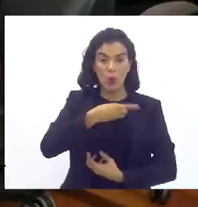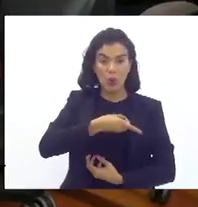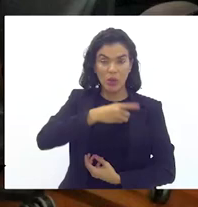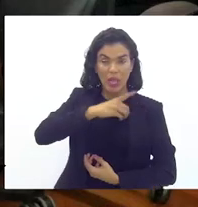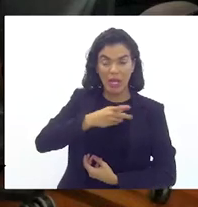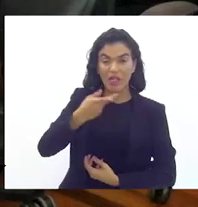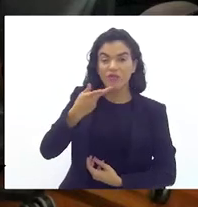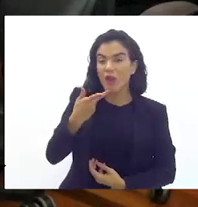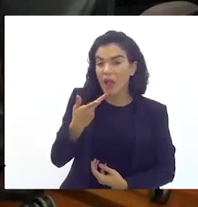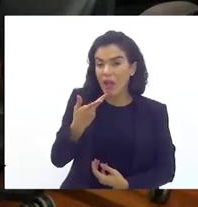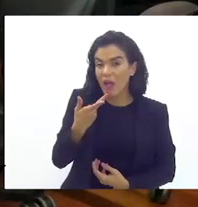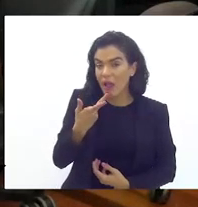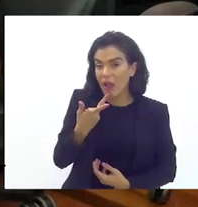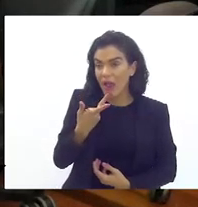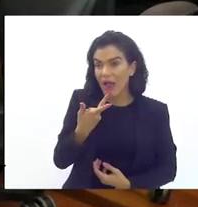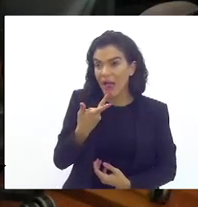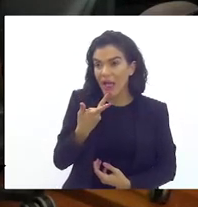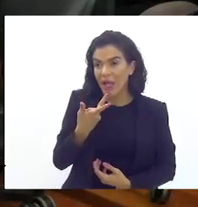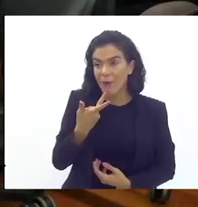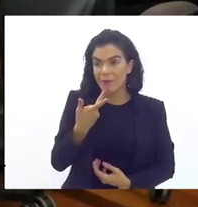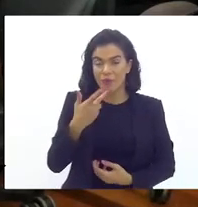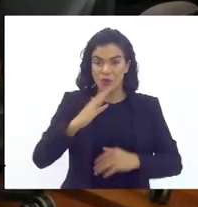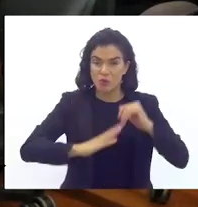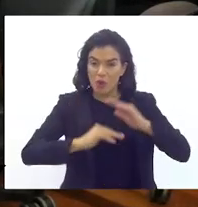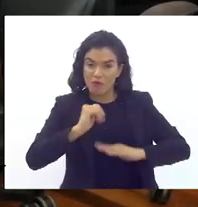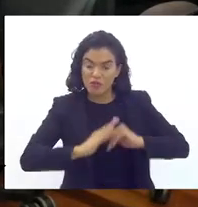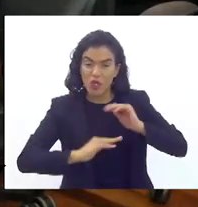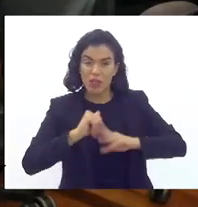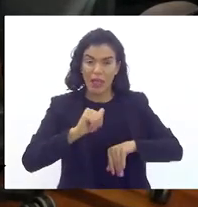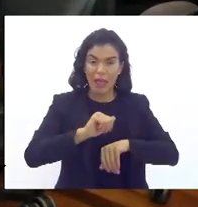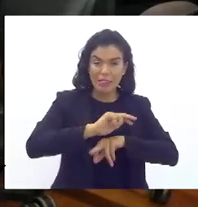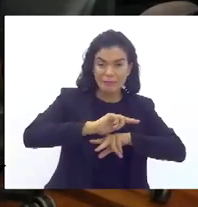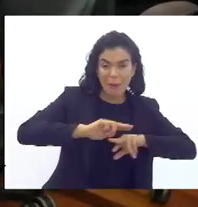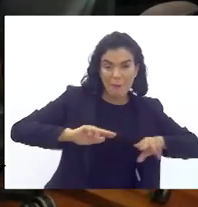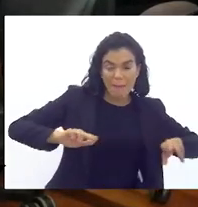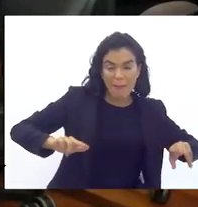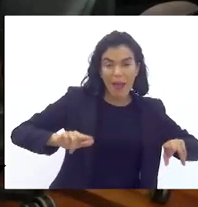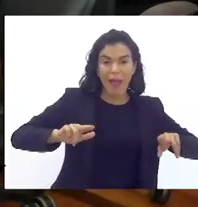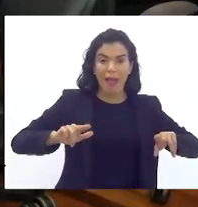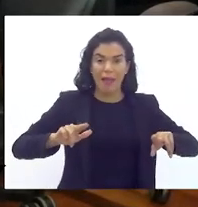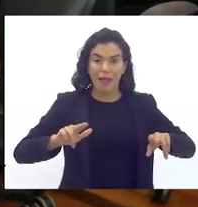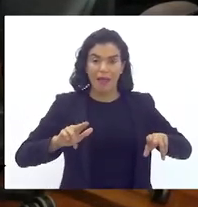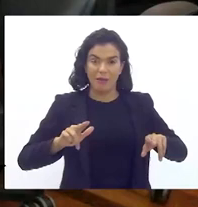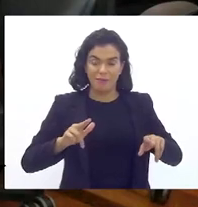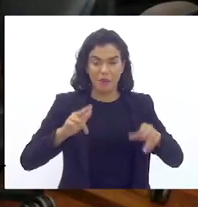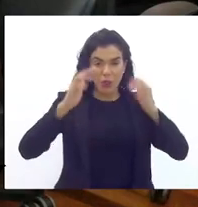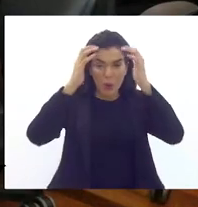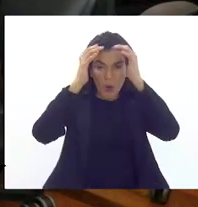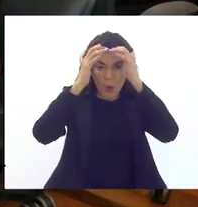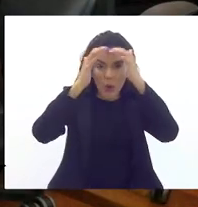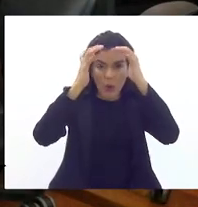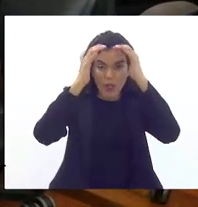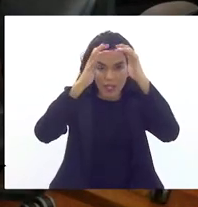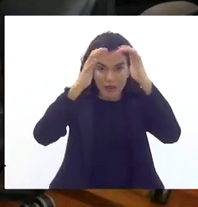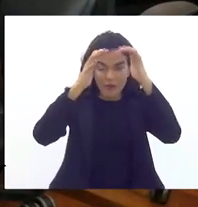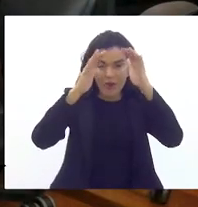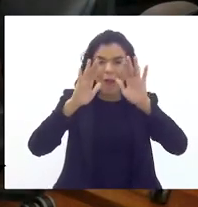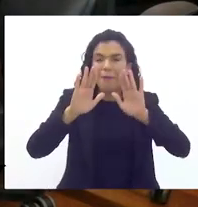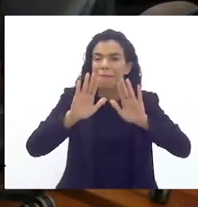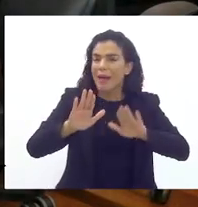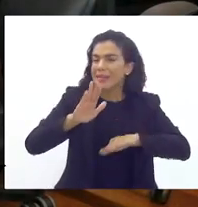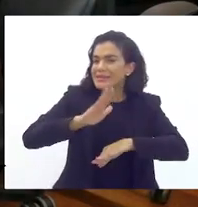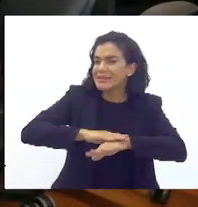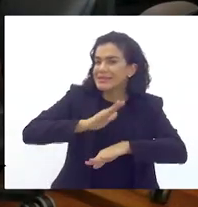falar dos técnicos da questão técnica de tantas coisas cognitivas mas